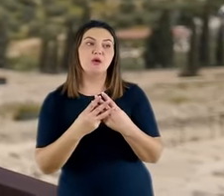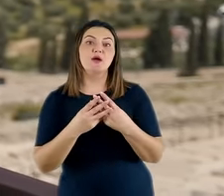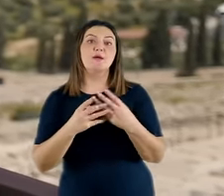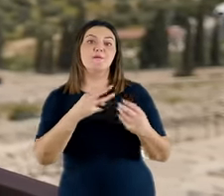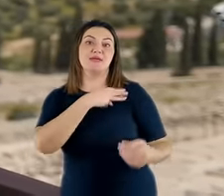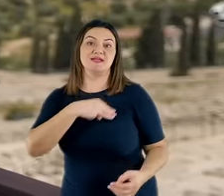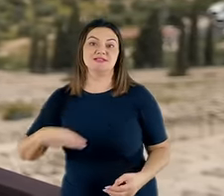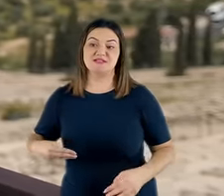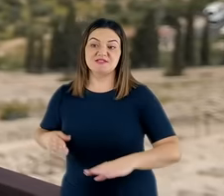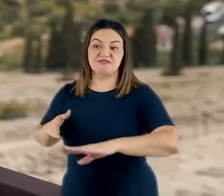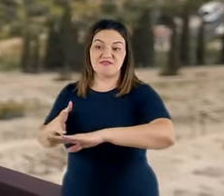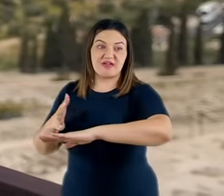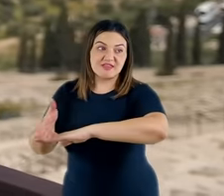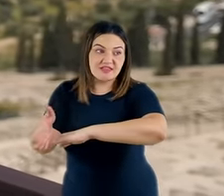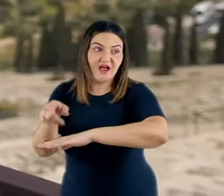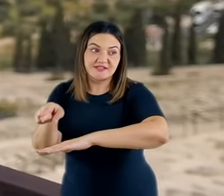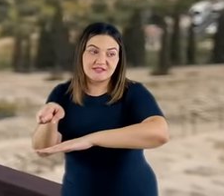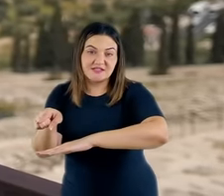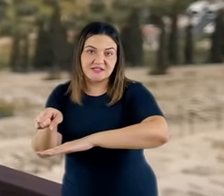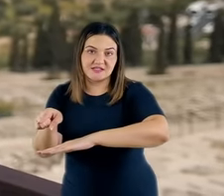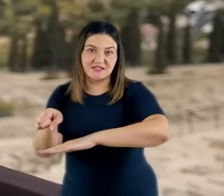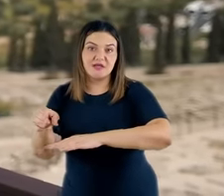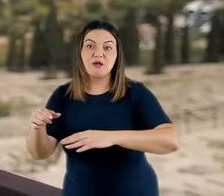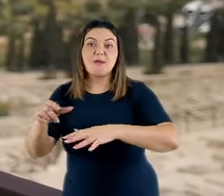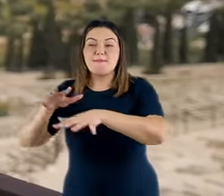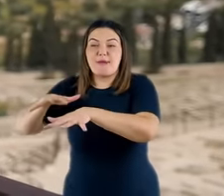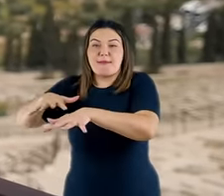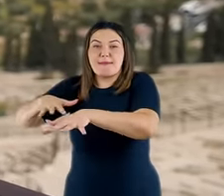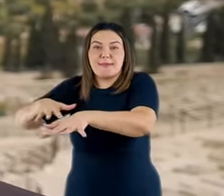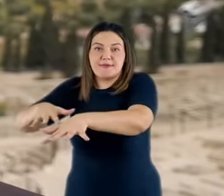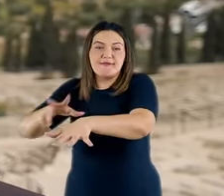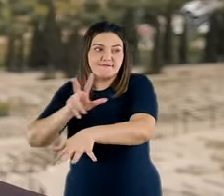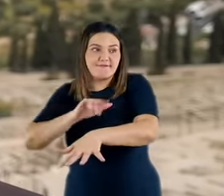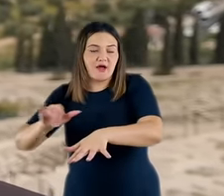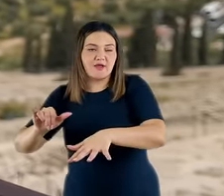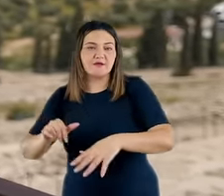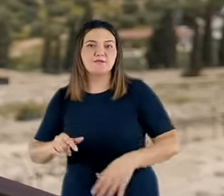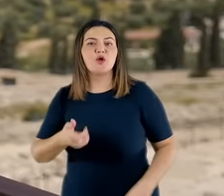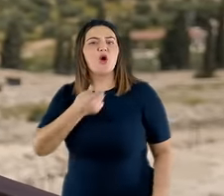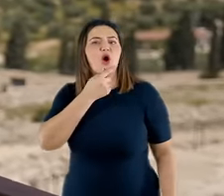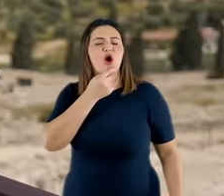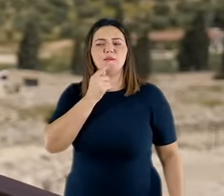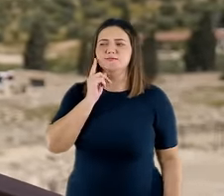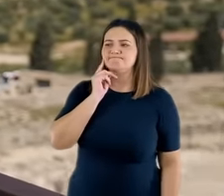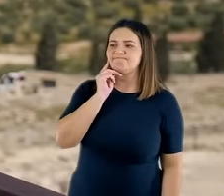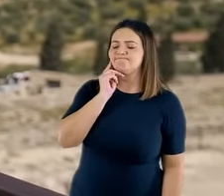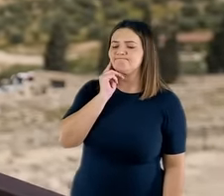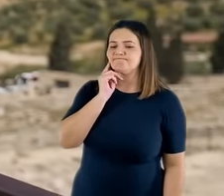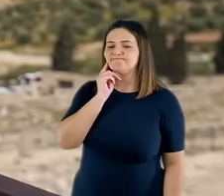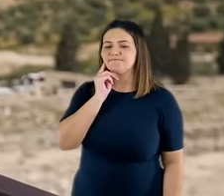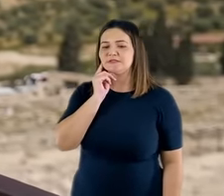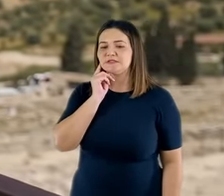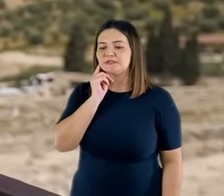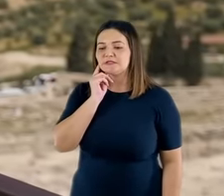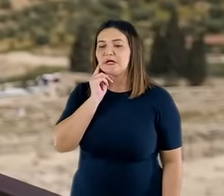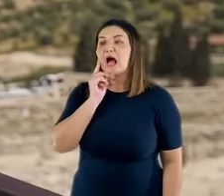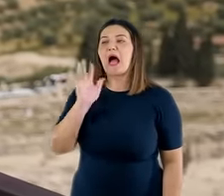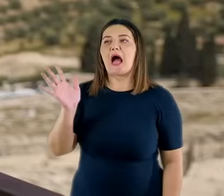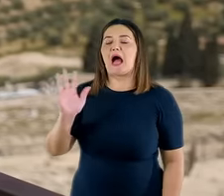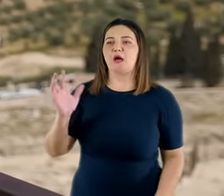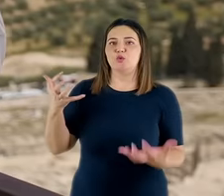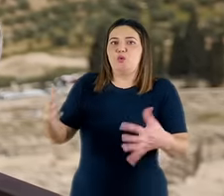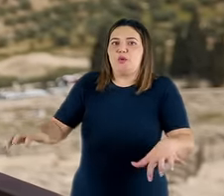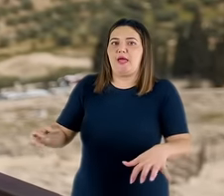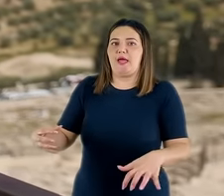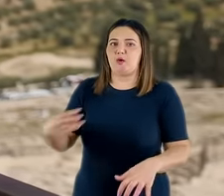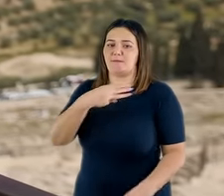Messias entraria em Jerusalém por ali com uma grande multidão por detrás dele. Então, o que Suleimã fez? Para